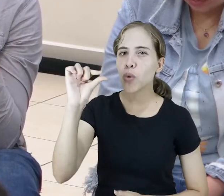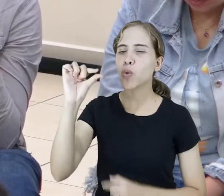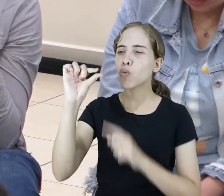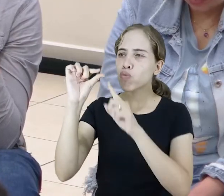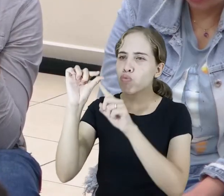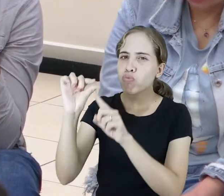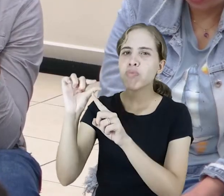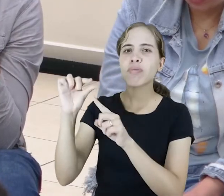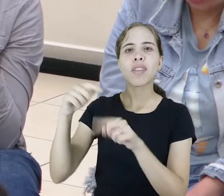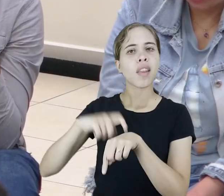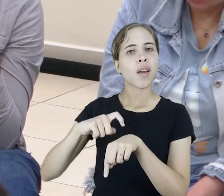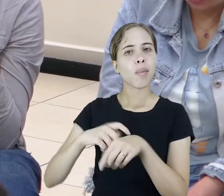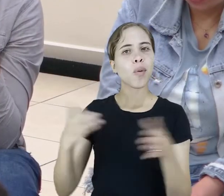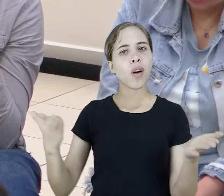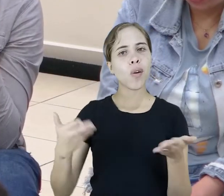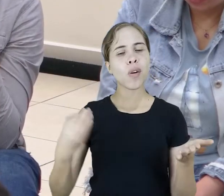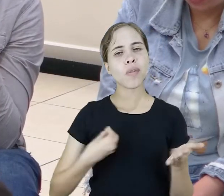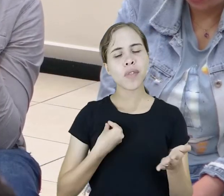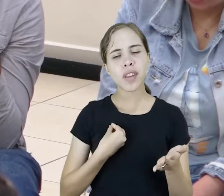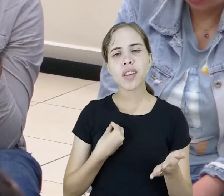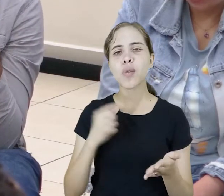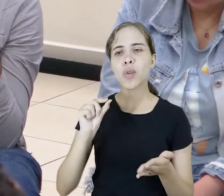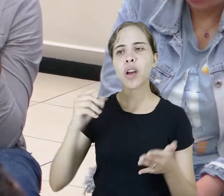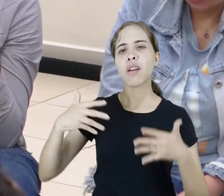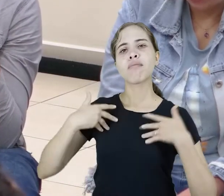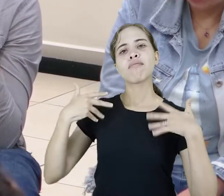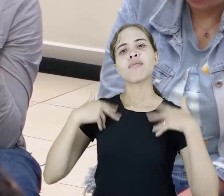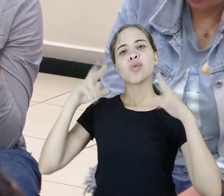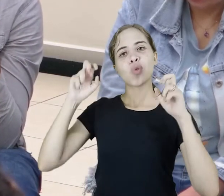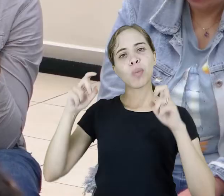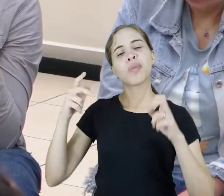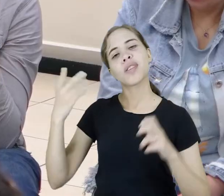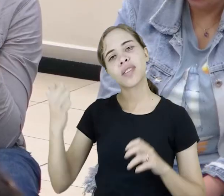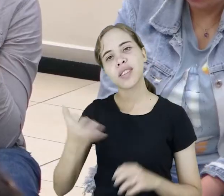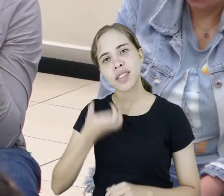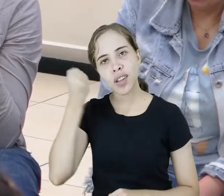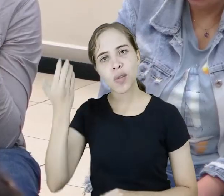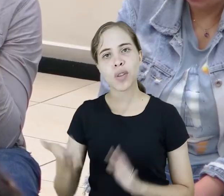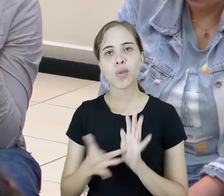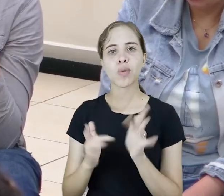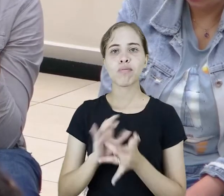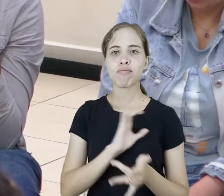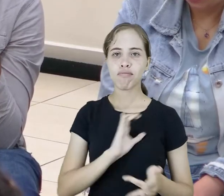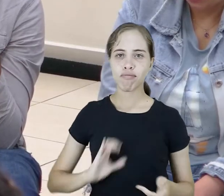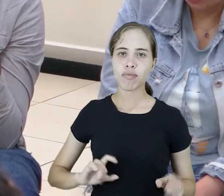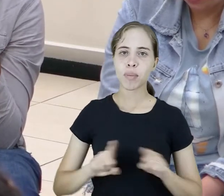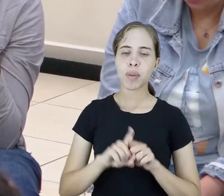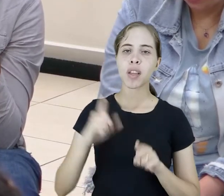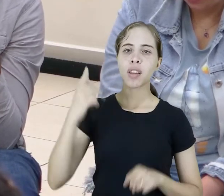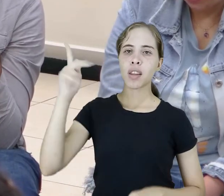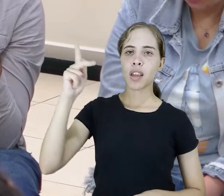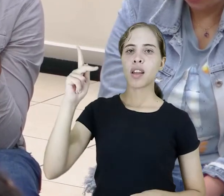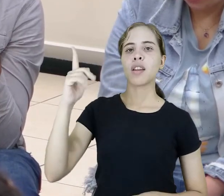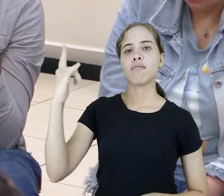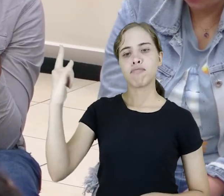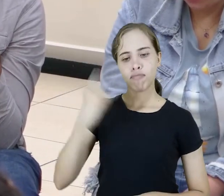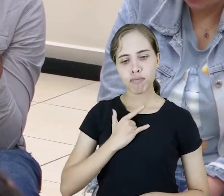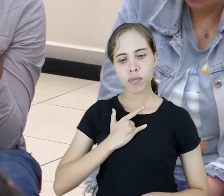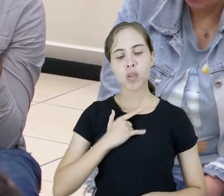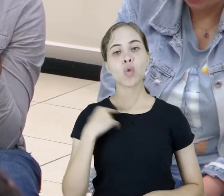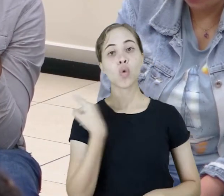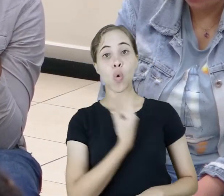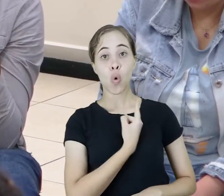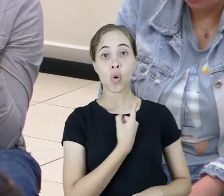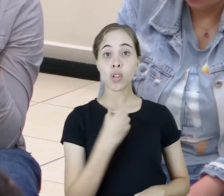nessa mortalidade, que é o próprio Salvador Jesus Cristo, que é o amor de Deus por nós. Então, além de nós